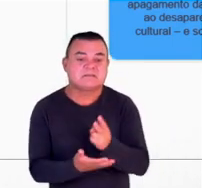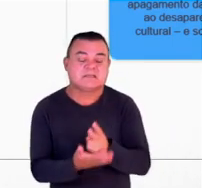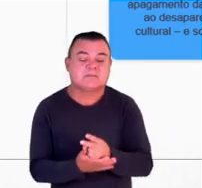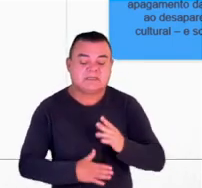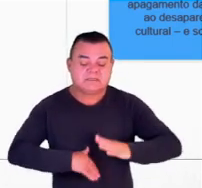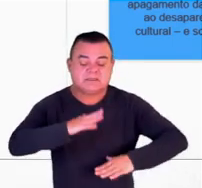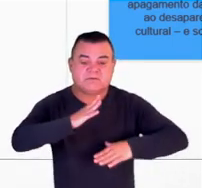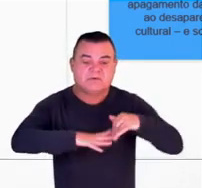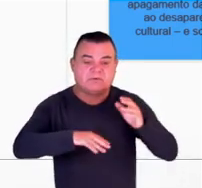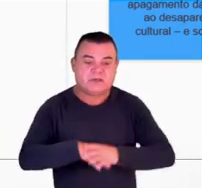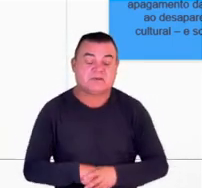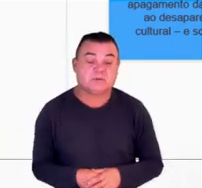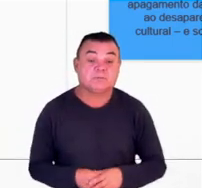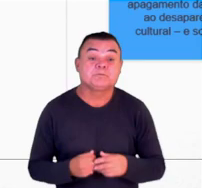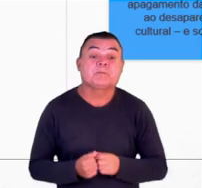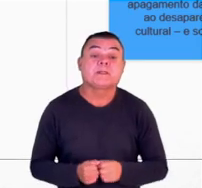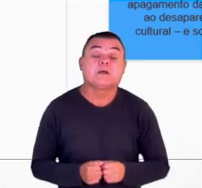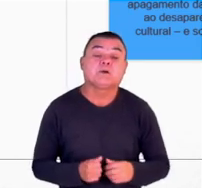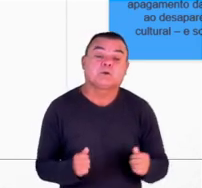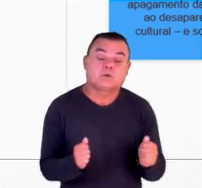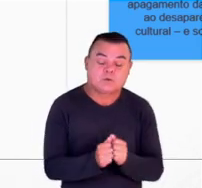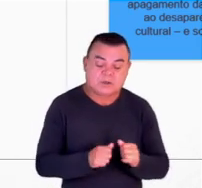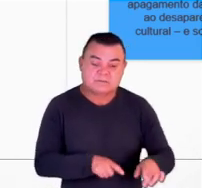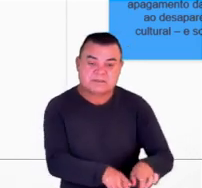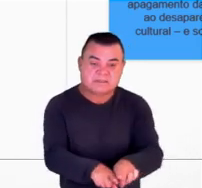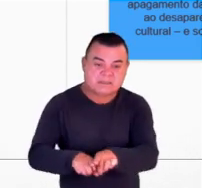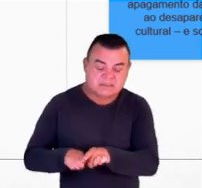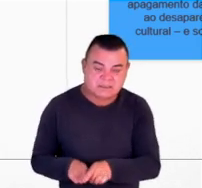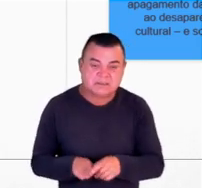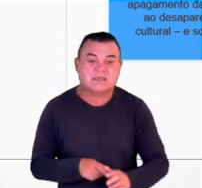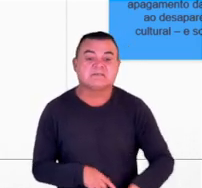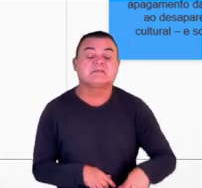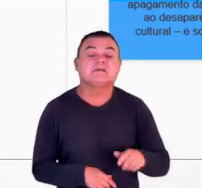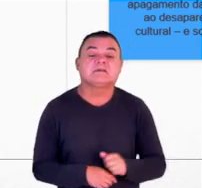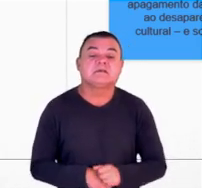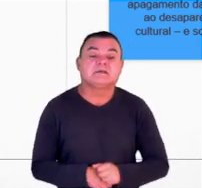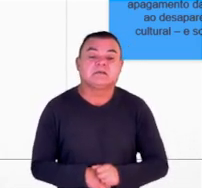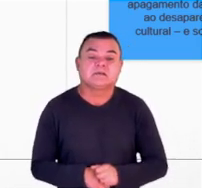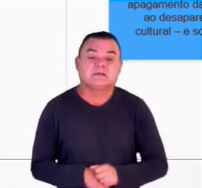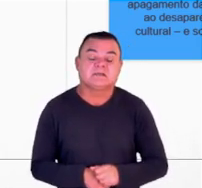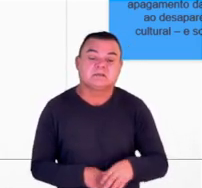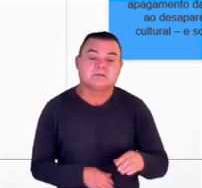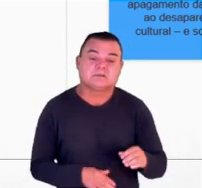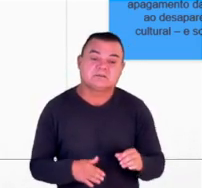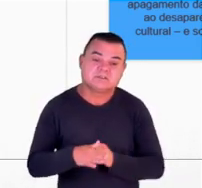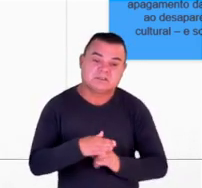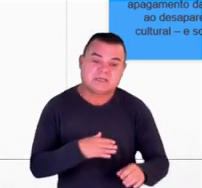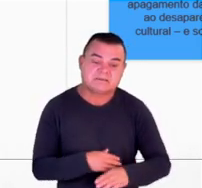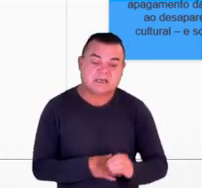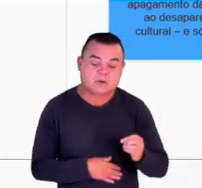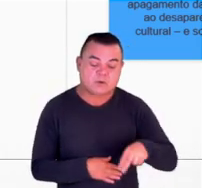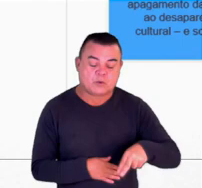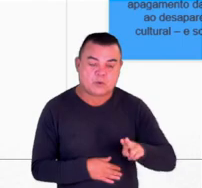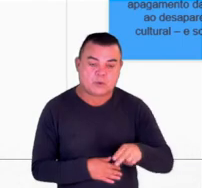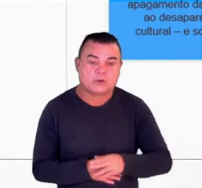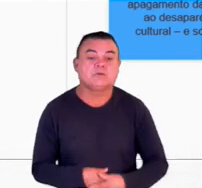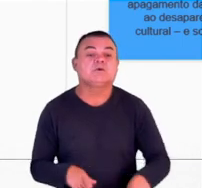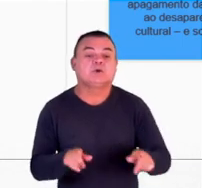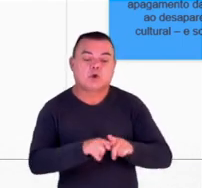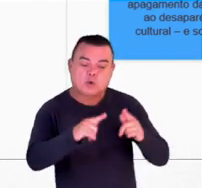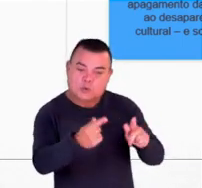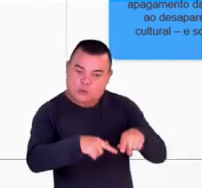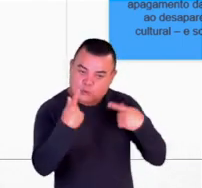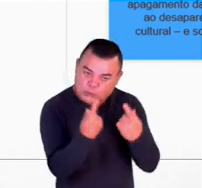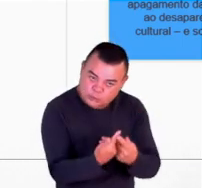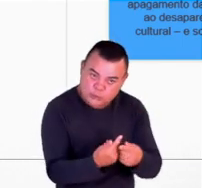das parcerias institucionais com as agências da ONU com os grupos e associações eh